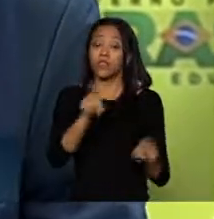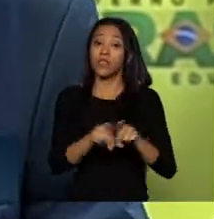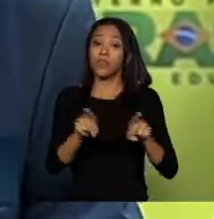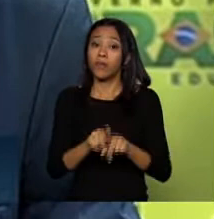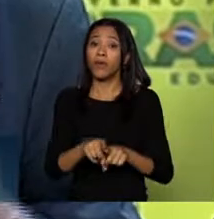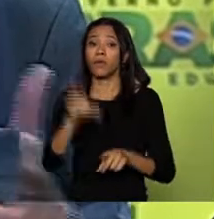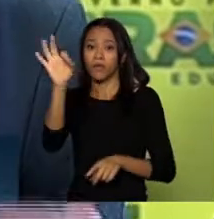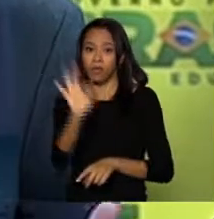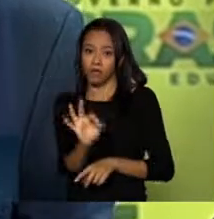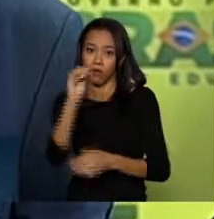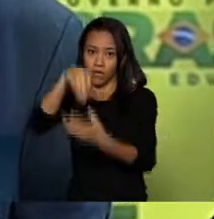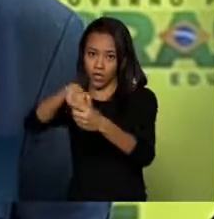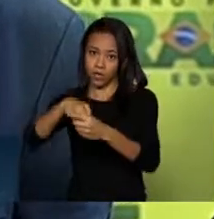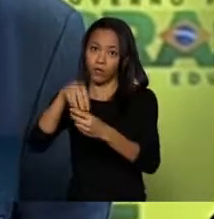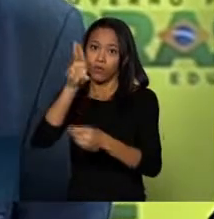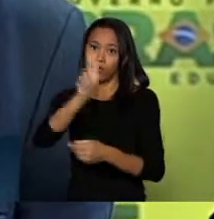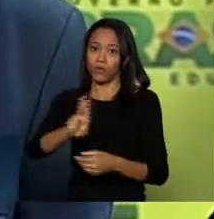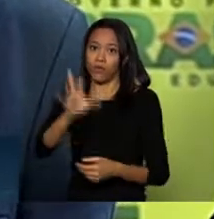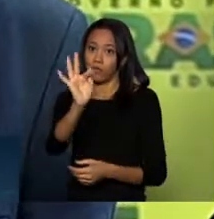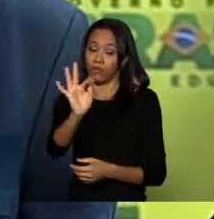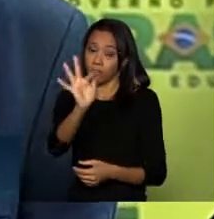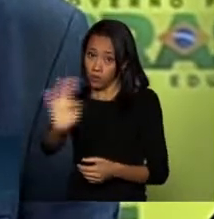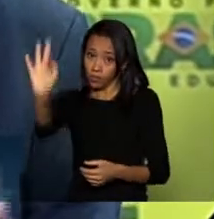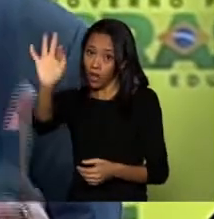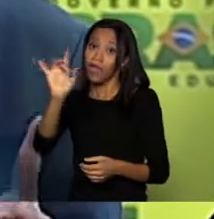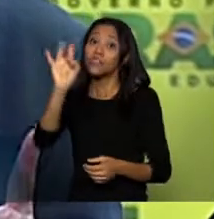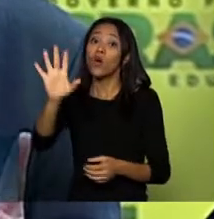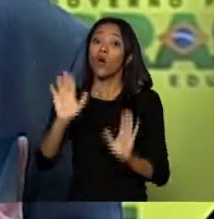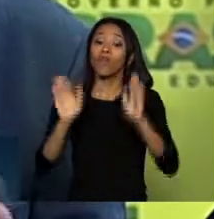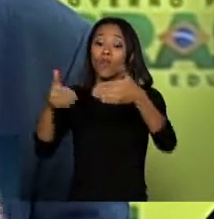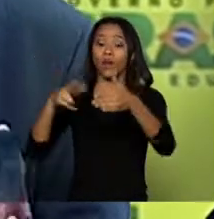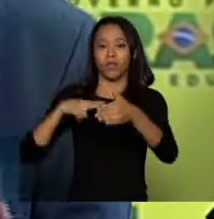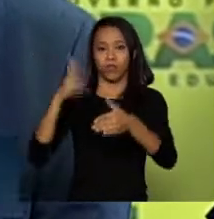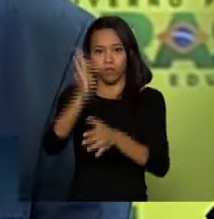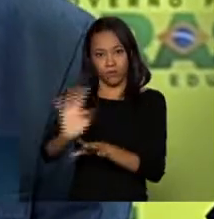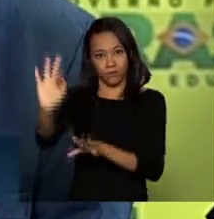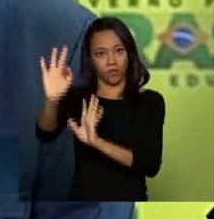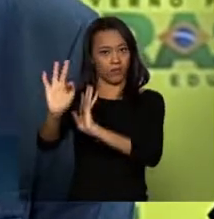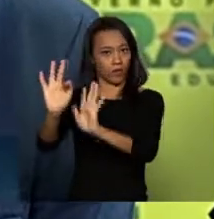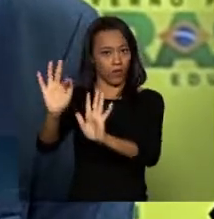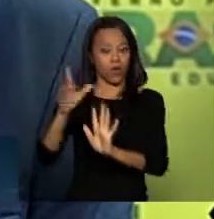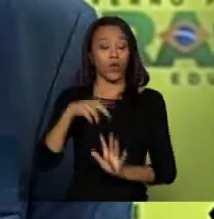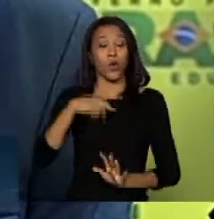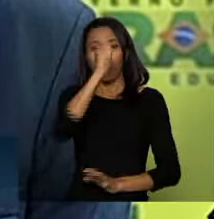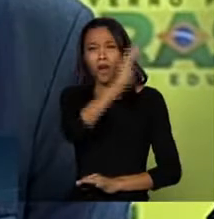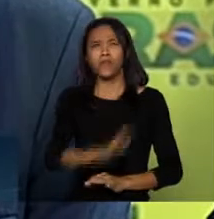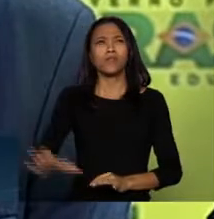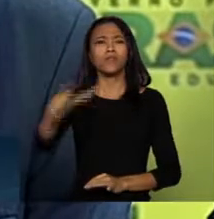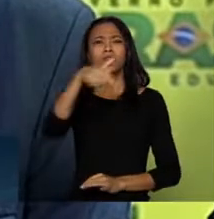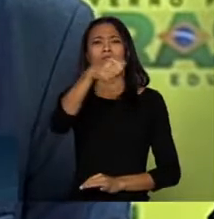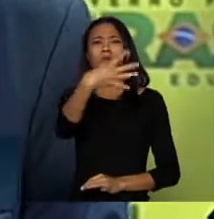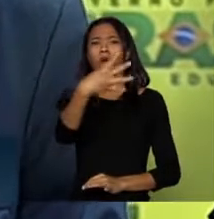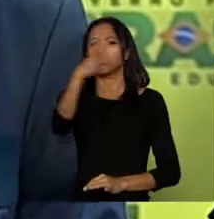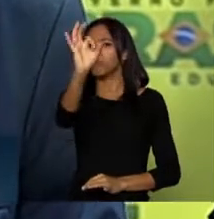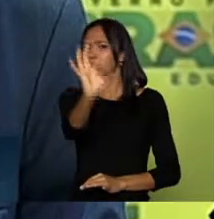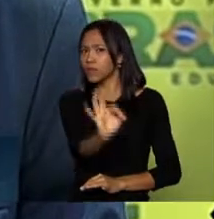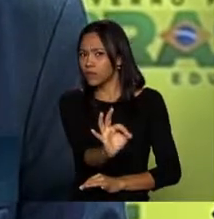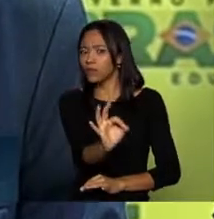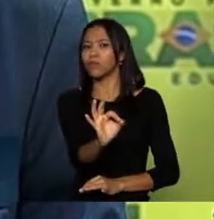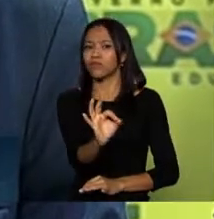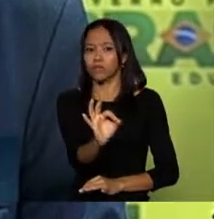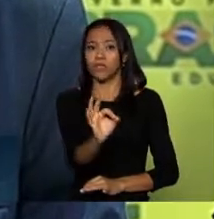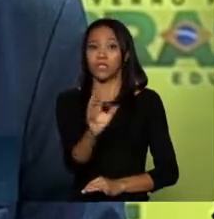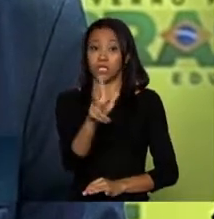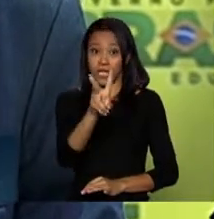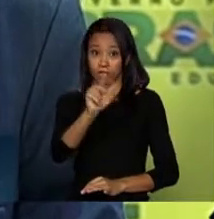Nesse modelo, são para as instituições privadas. O Brasil, você sabe, ele tem 74%, cerca de 74% das